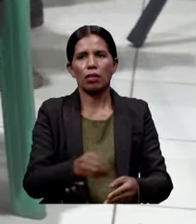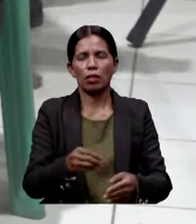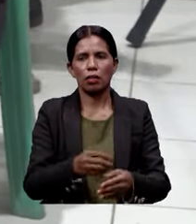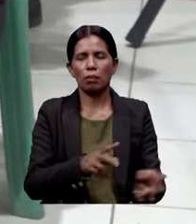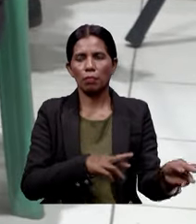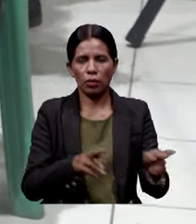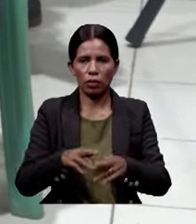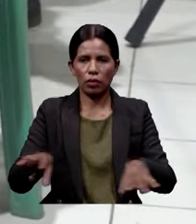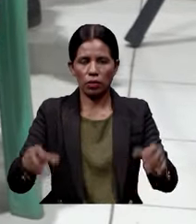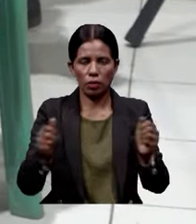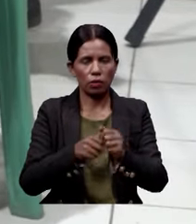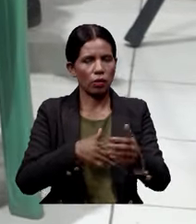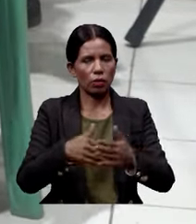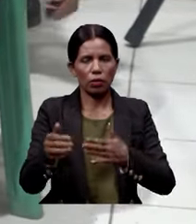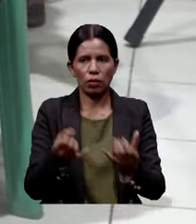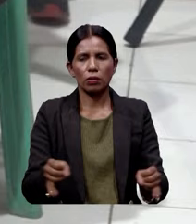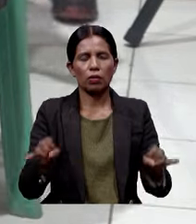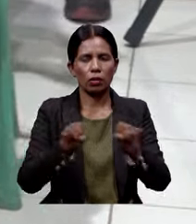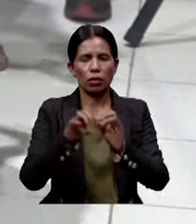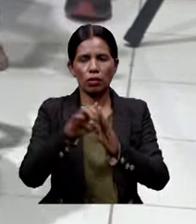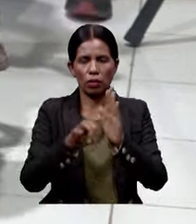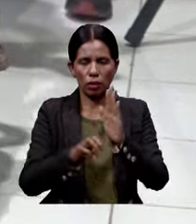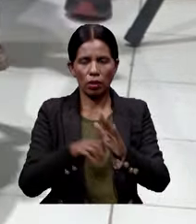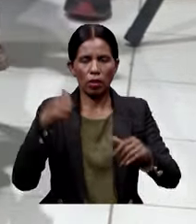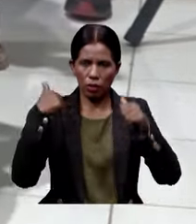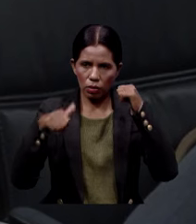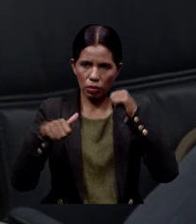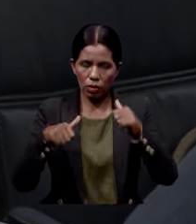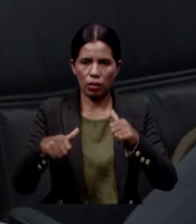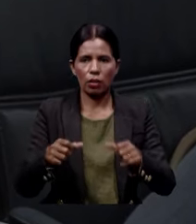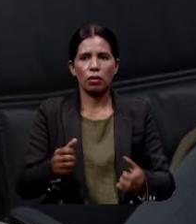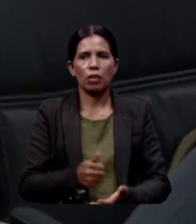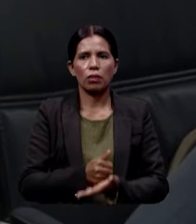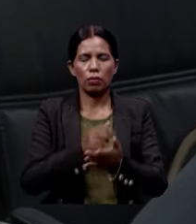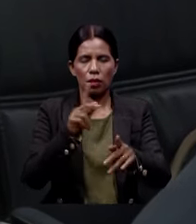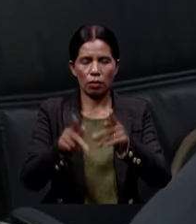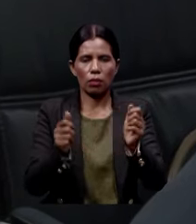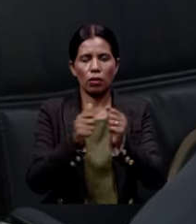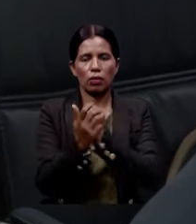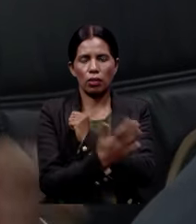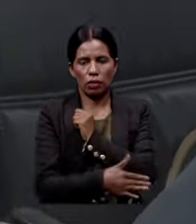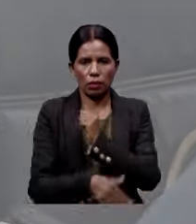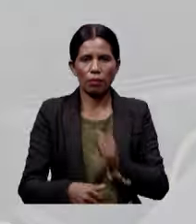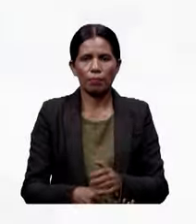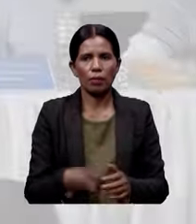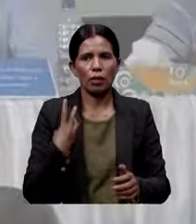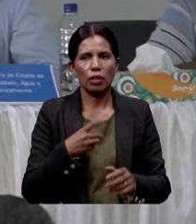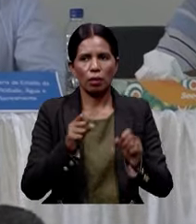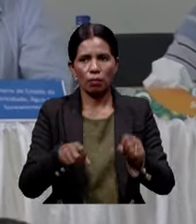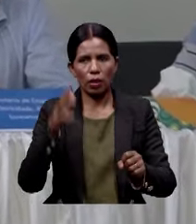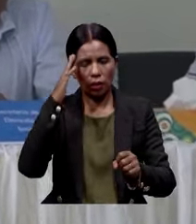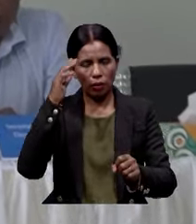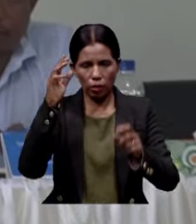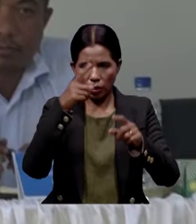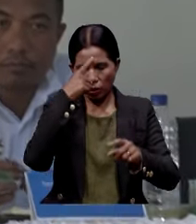pronto colabora com qualquer instituição no Estado e atividade na BET a tu servir povo na nação. Também é Hanoi, Tamba Timor,